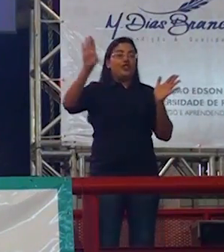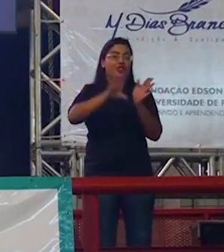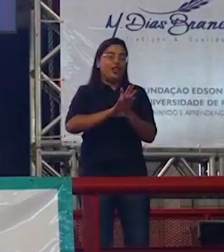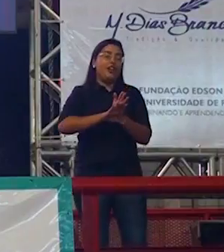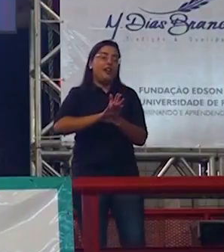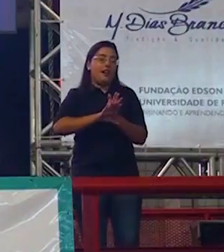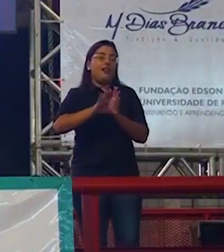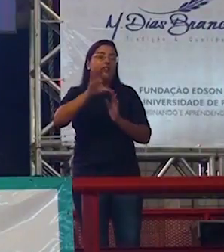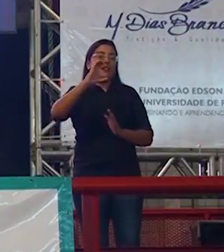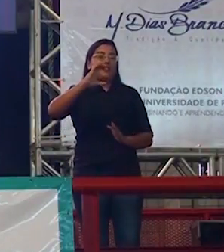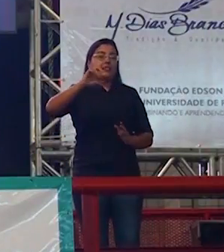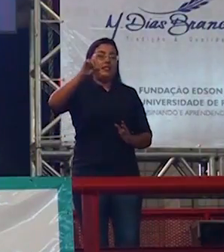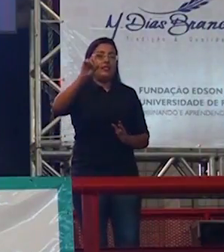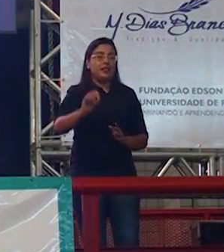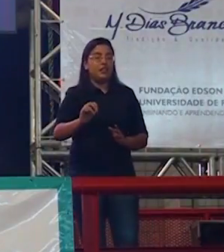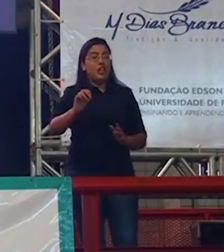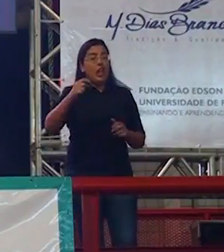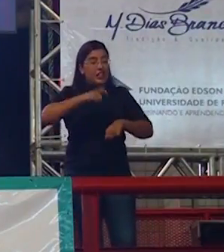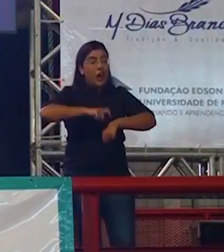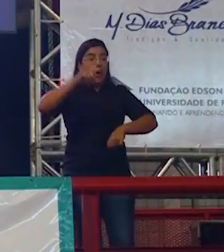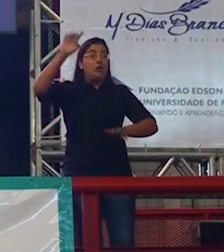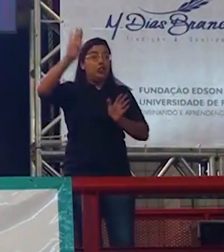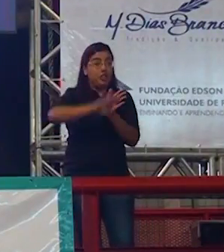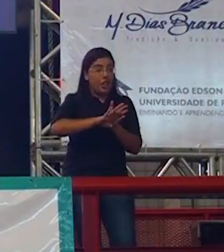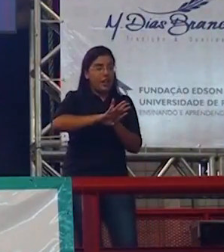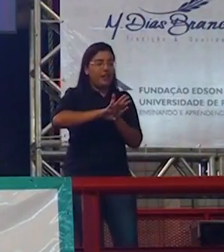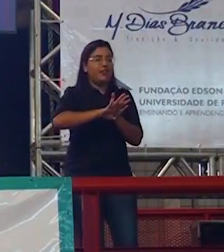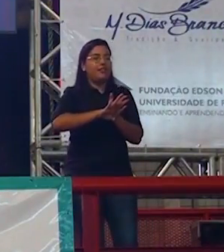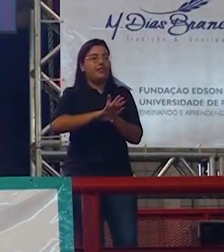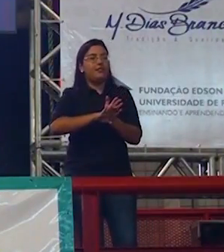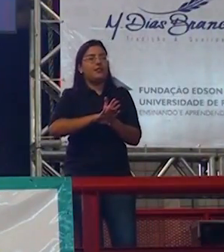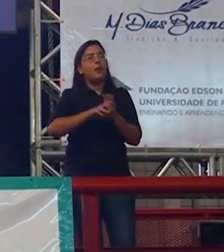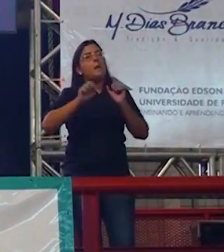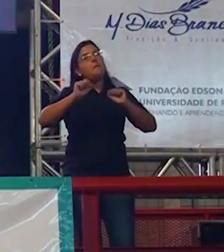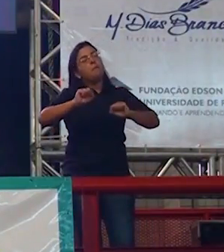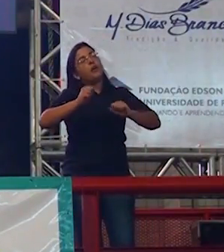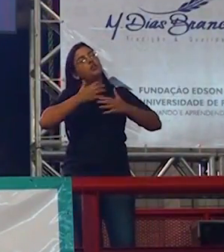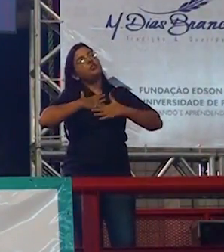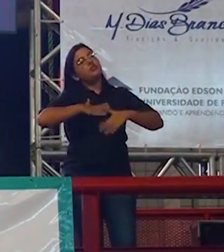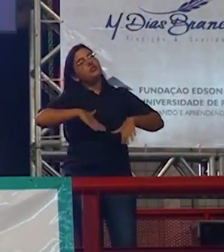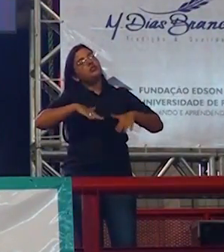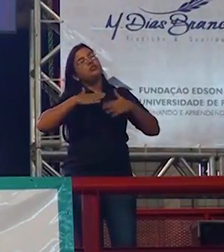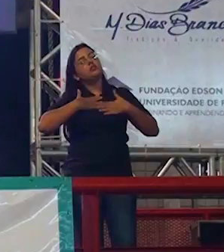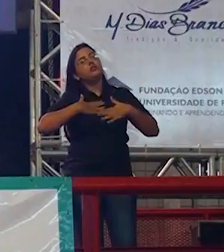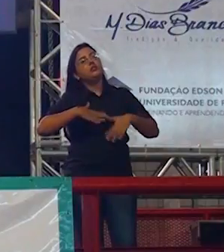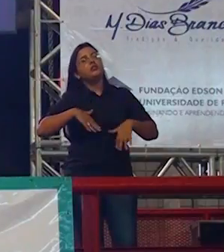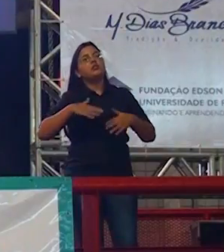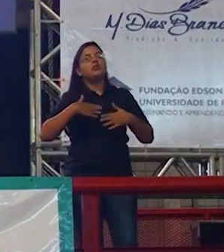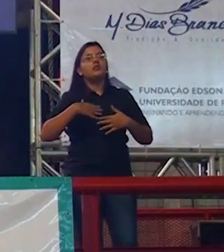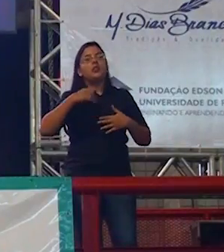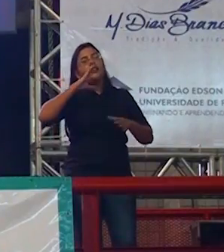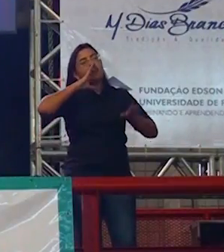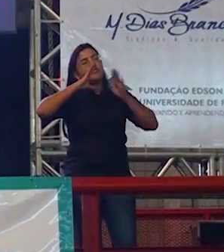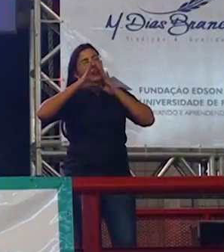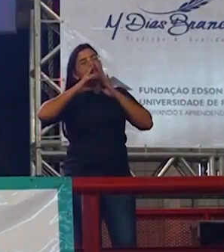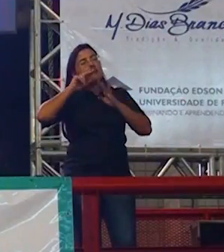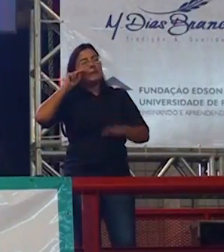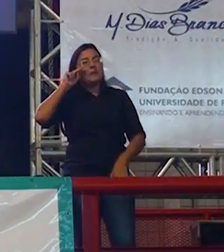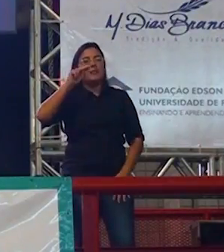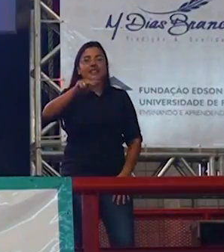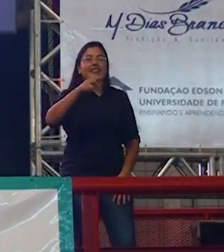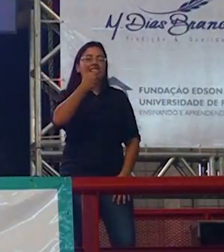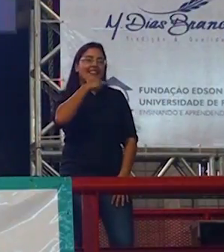cedo, e quando você chegar, até para dar uma desopilada um pouquinho, coloca lá nos memes e vê os